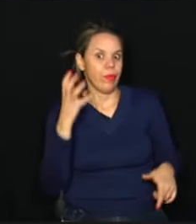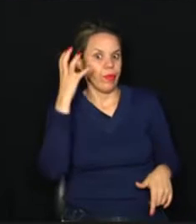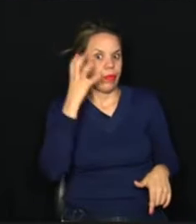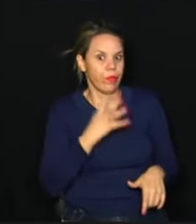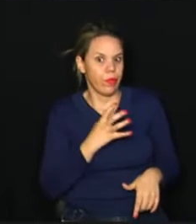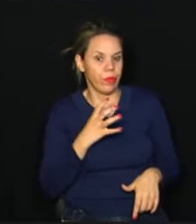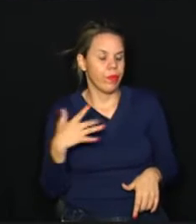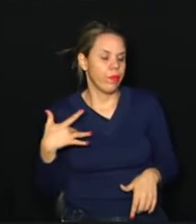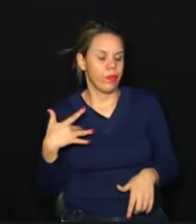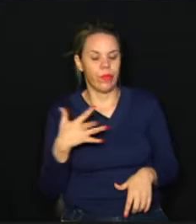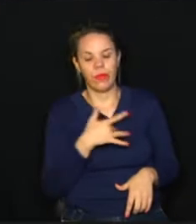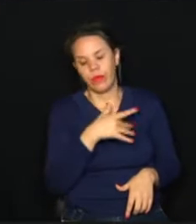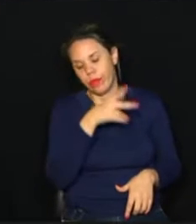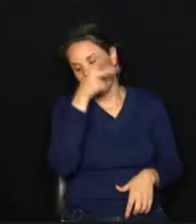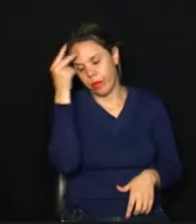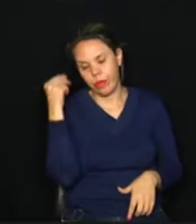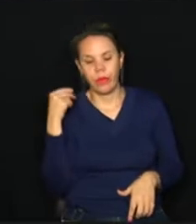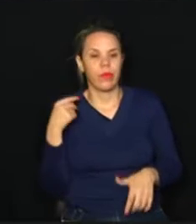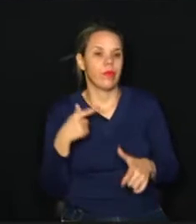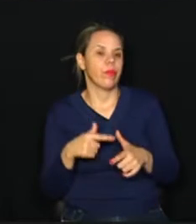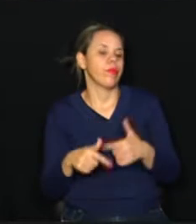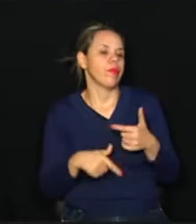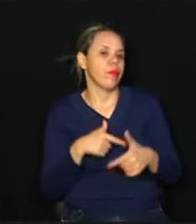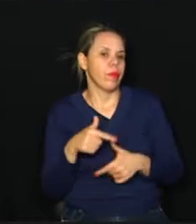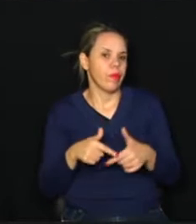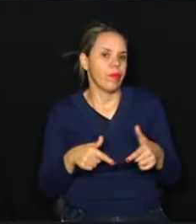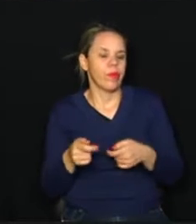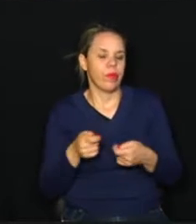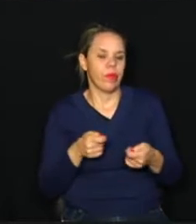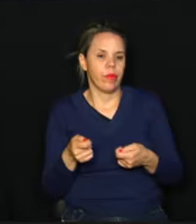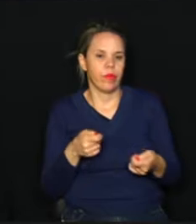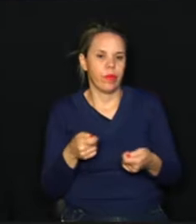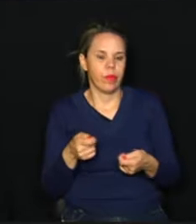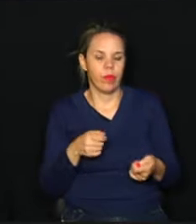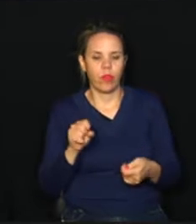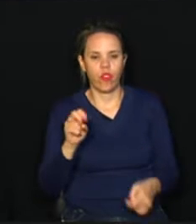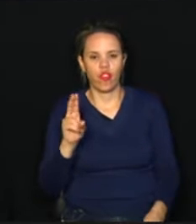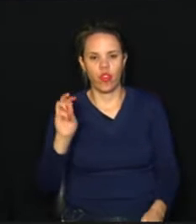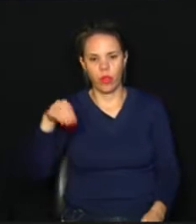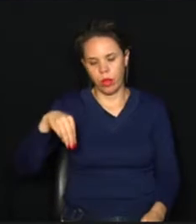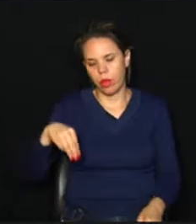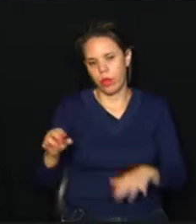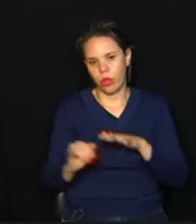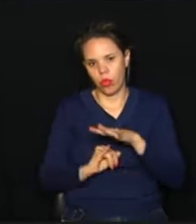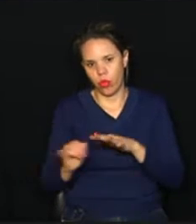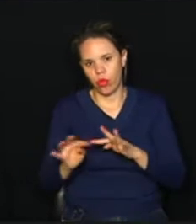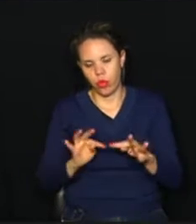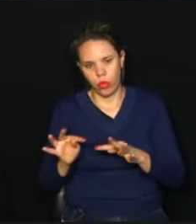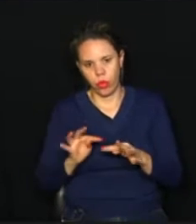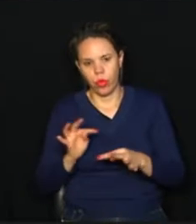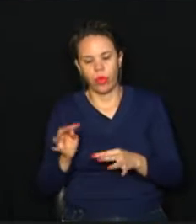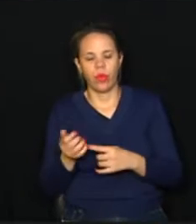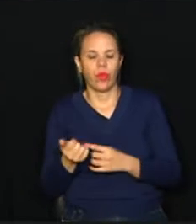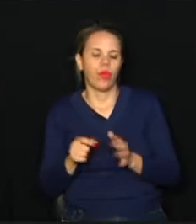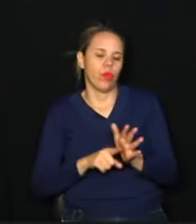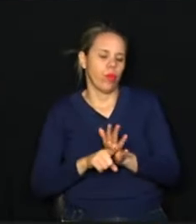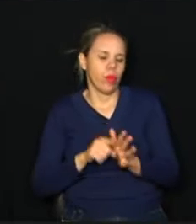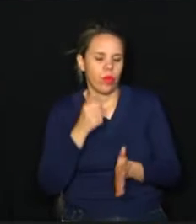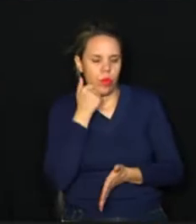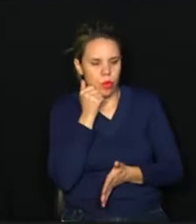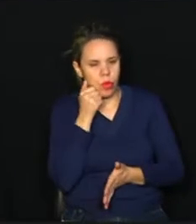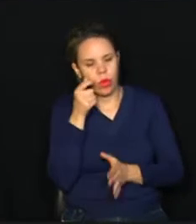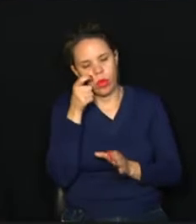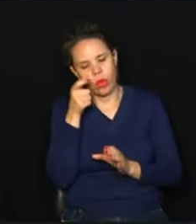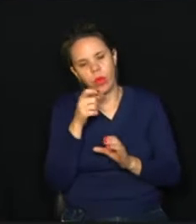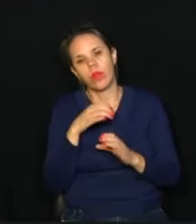de saúde pública, foram trabalhadas pela SUSEM. Só para ter uma ideia, a